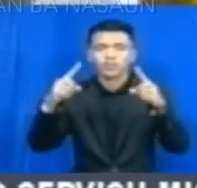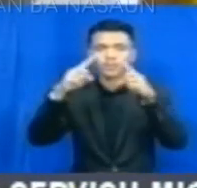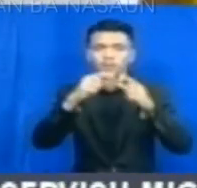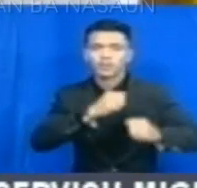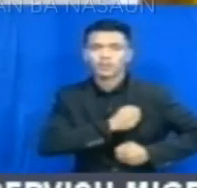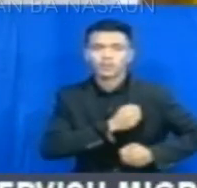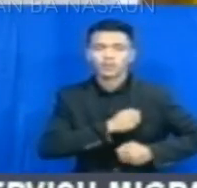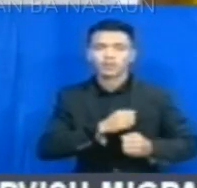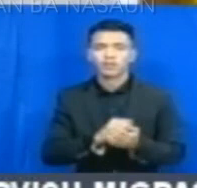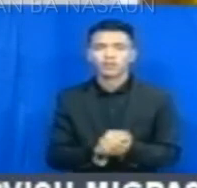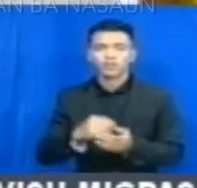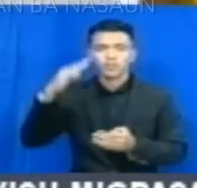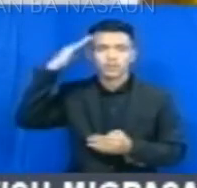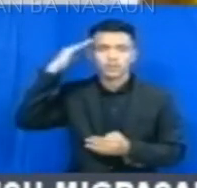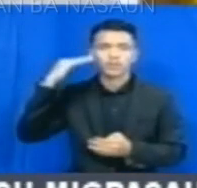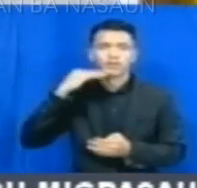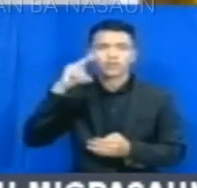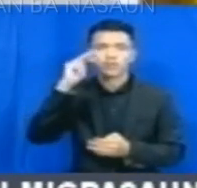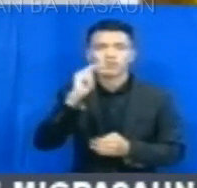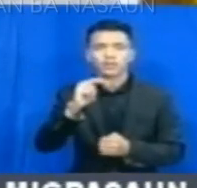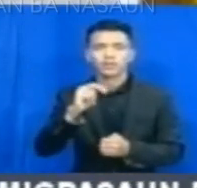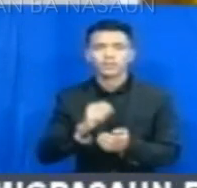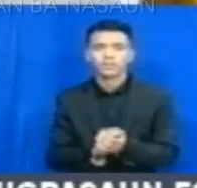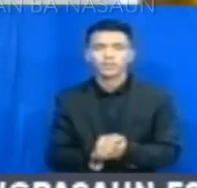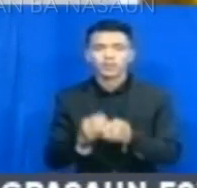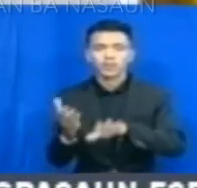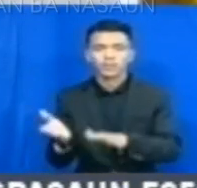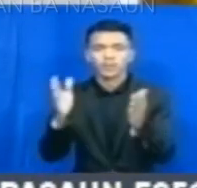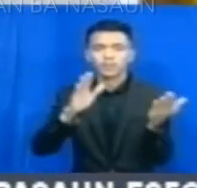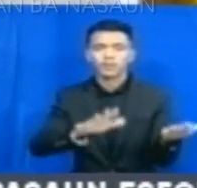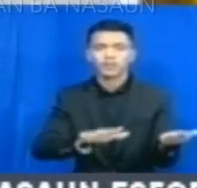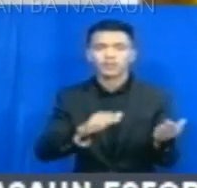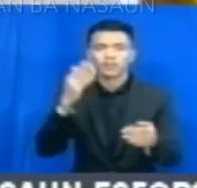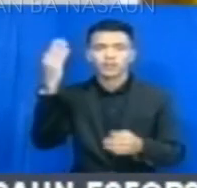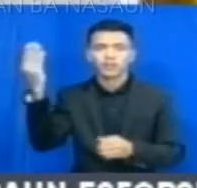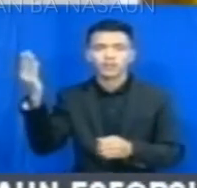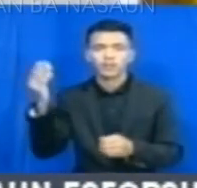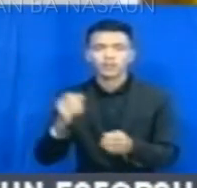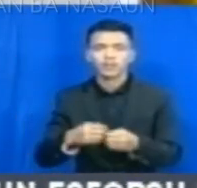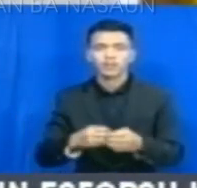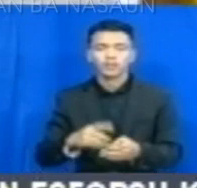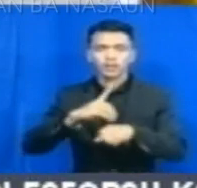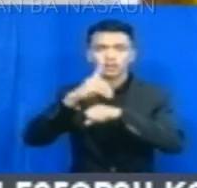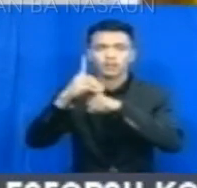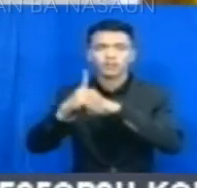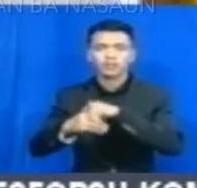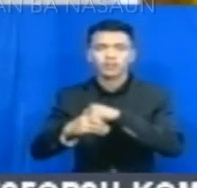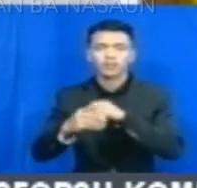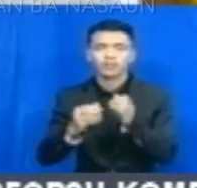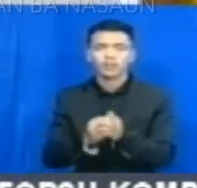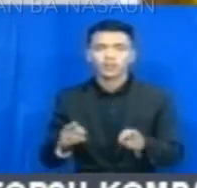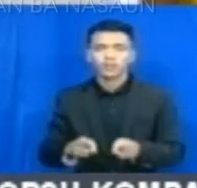militar, Força de Paz, Coreia de bela concerne vida e acidente